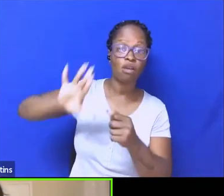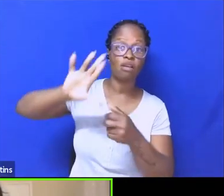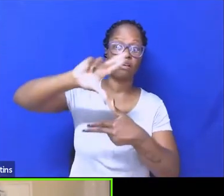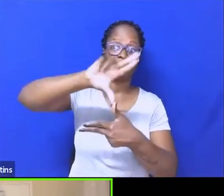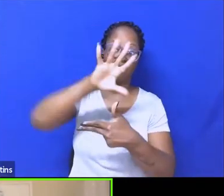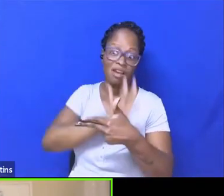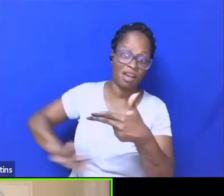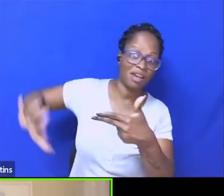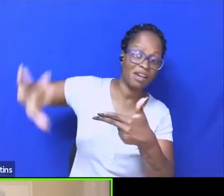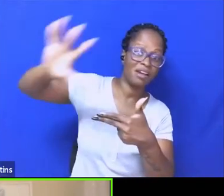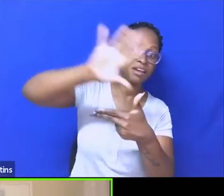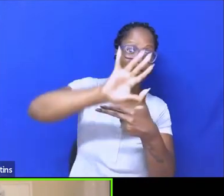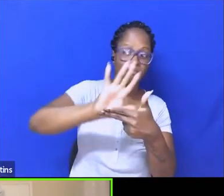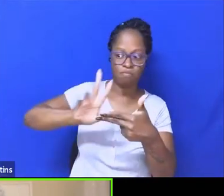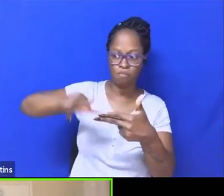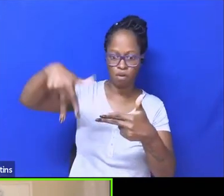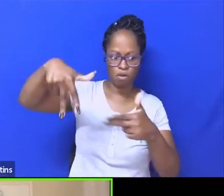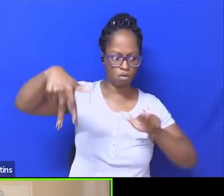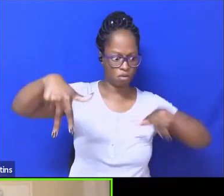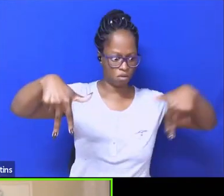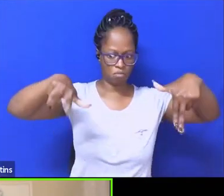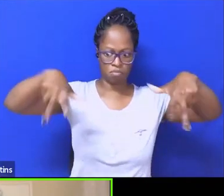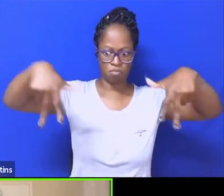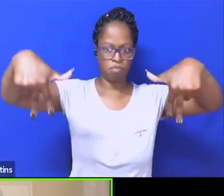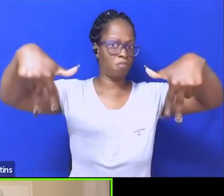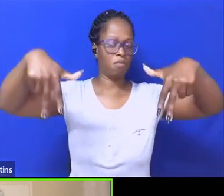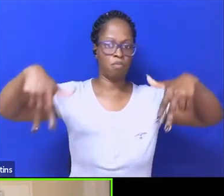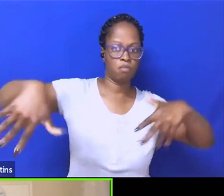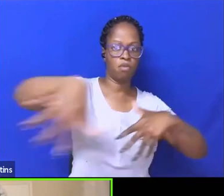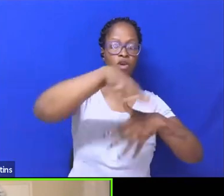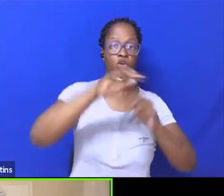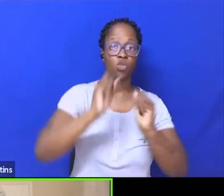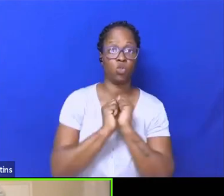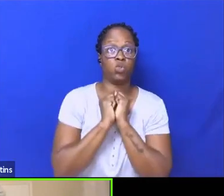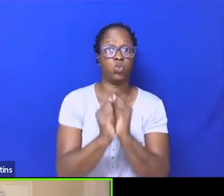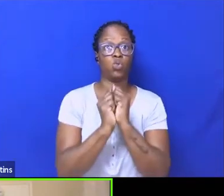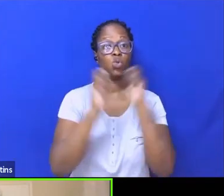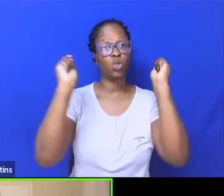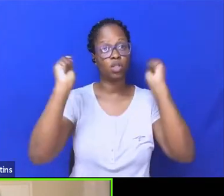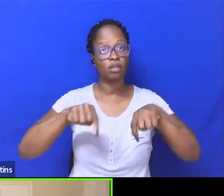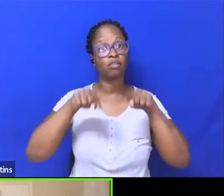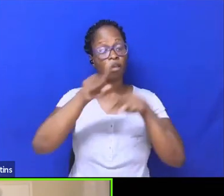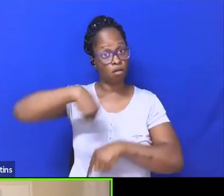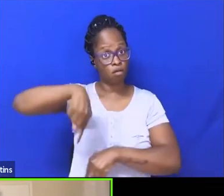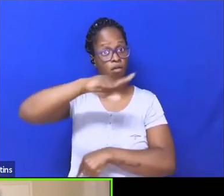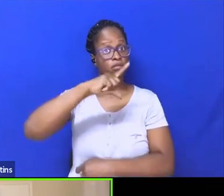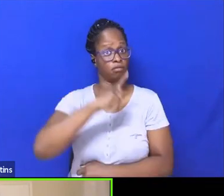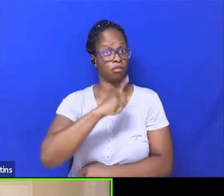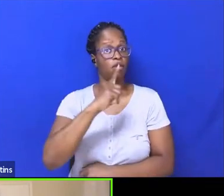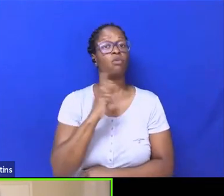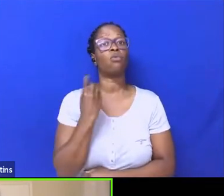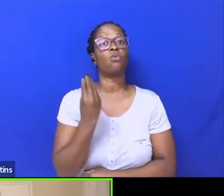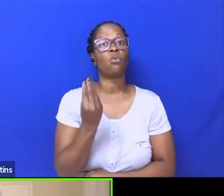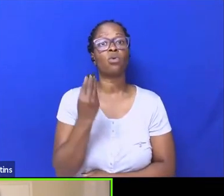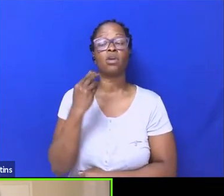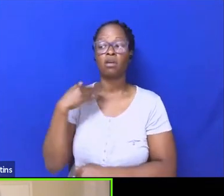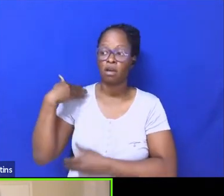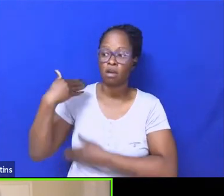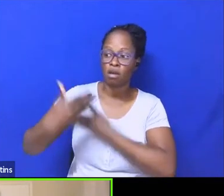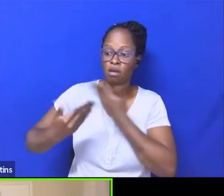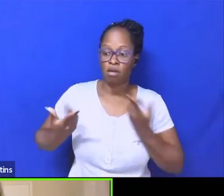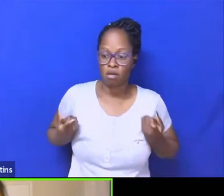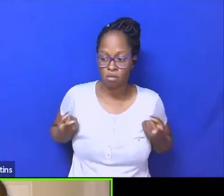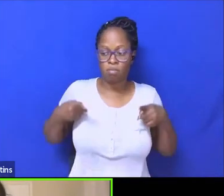condições de possibilidade de que nós tenhamos um processo constituyente paritario é precisamente que as companheiras na